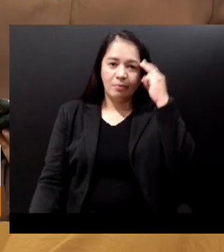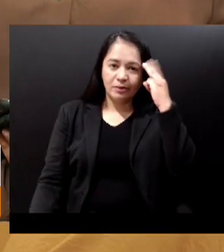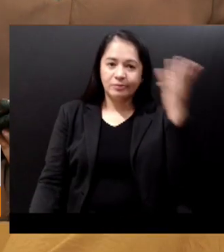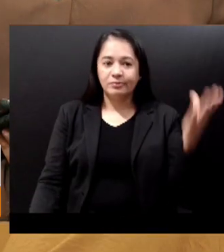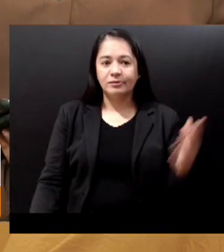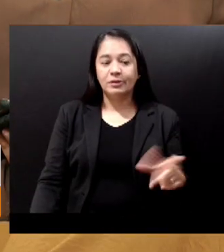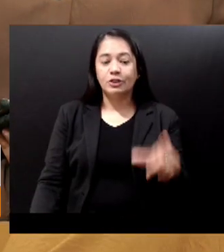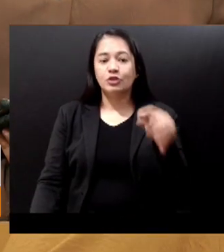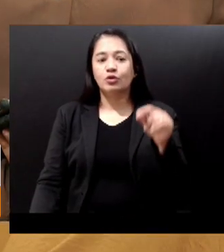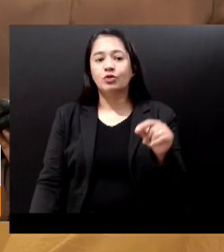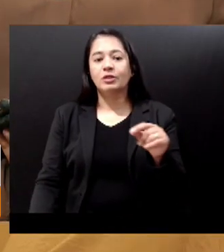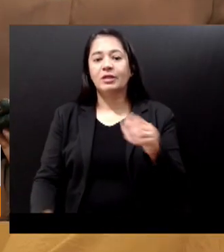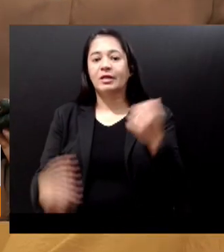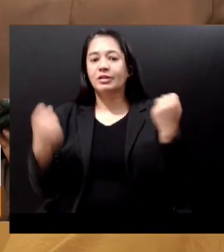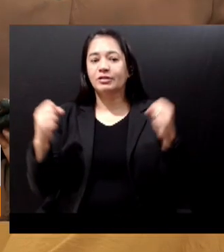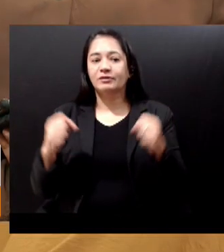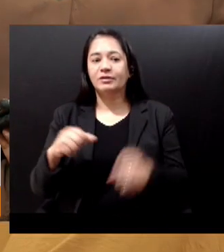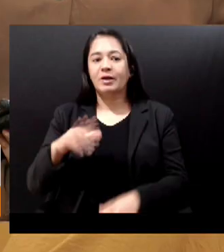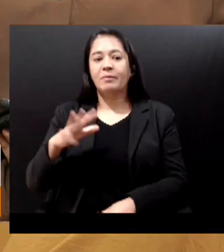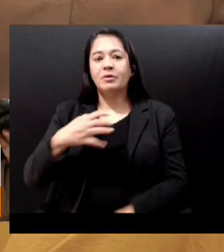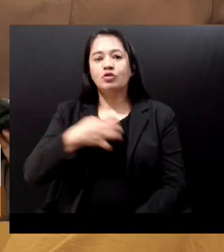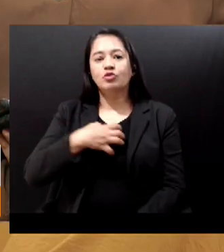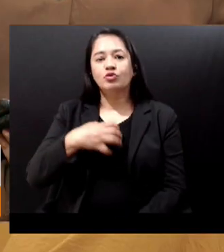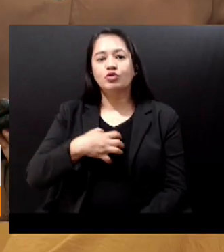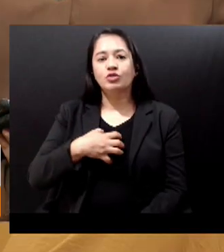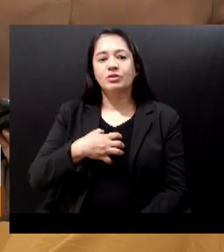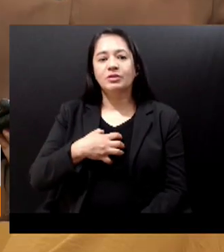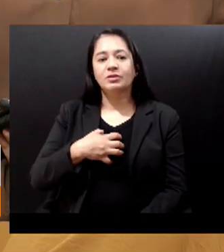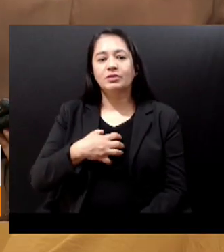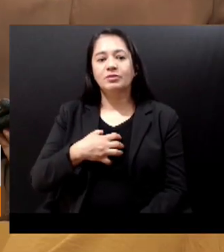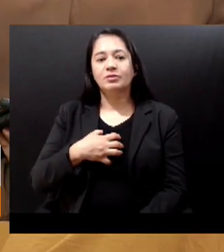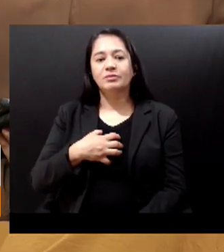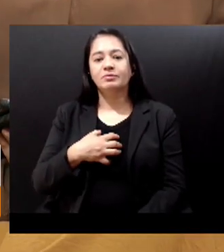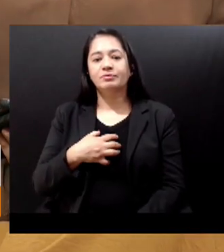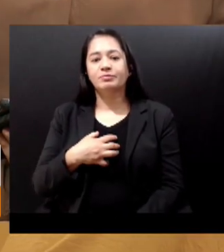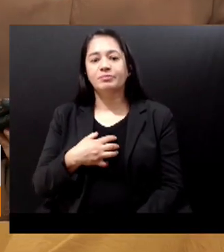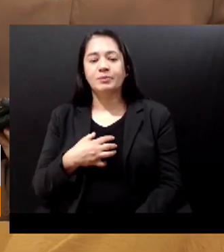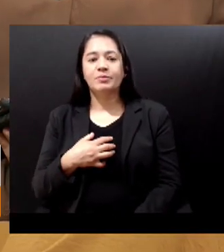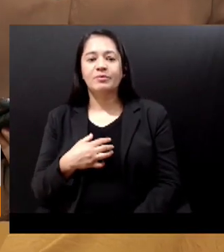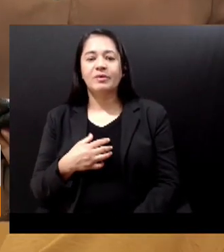físicas mais intensas para que, às vezes, você nem